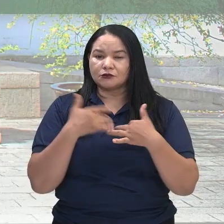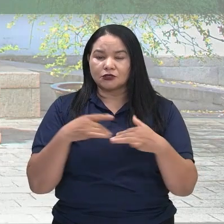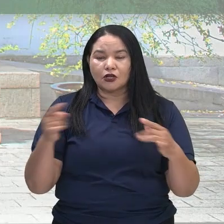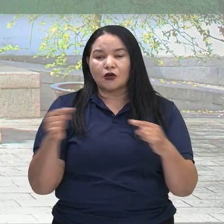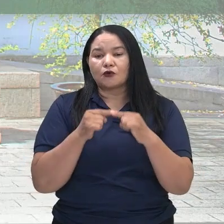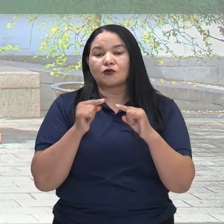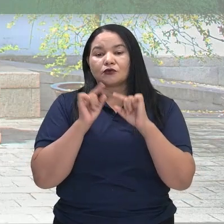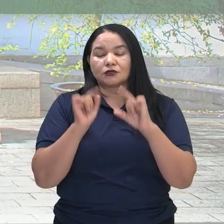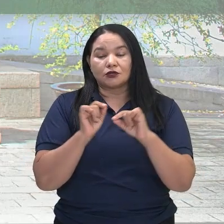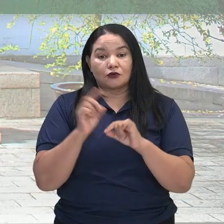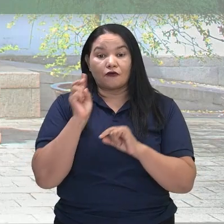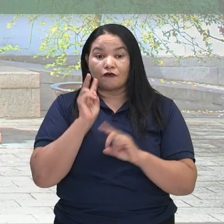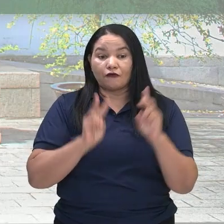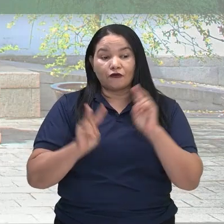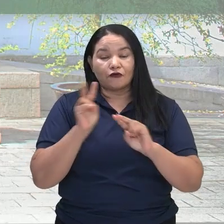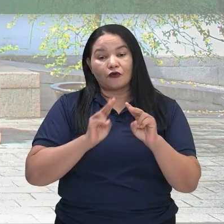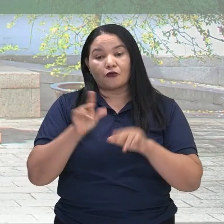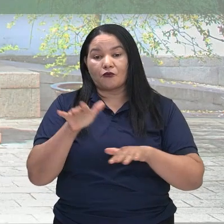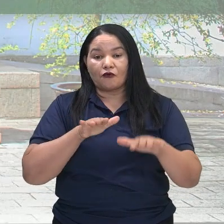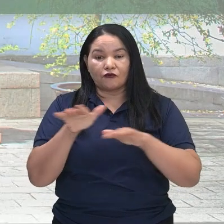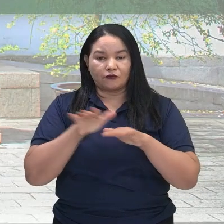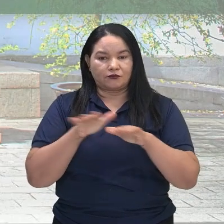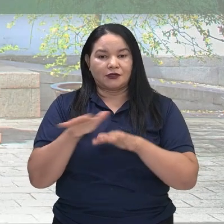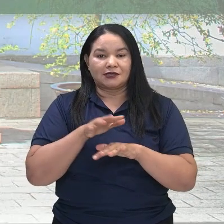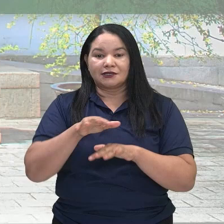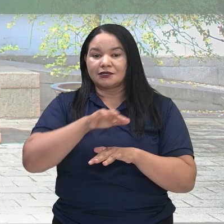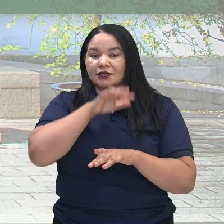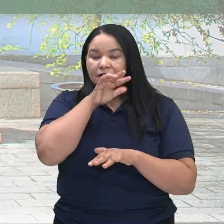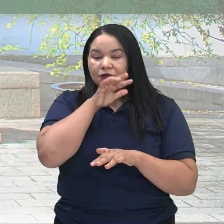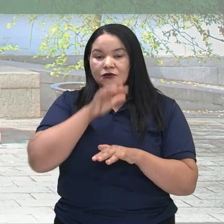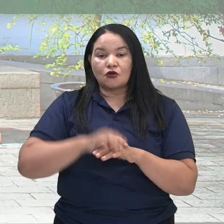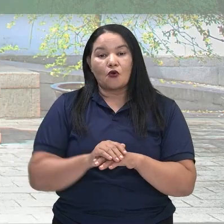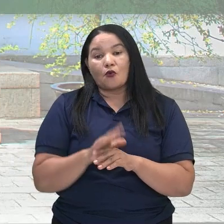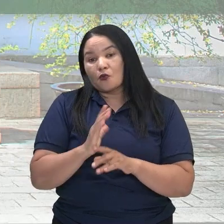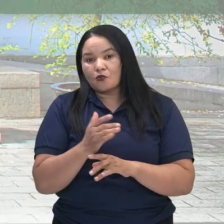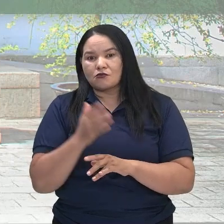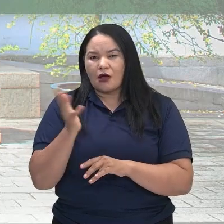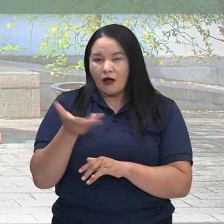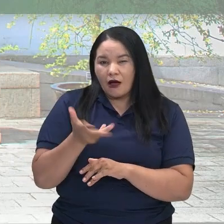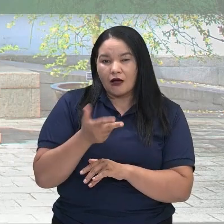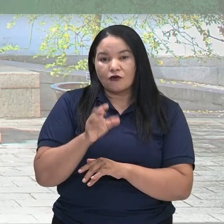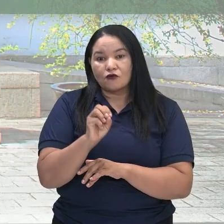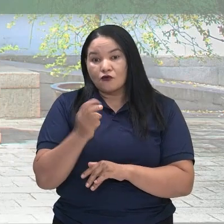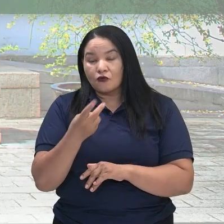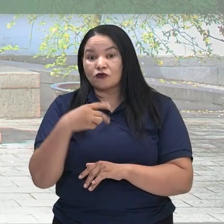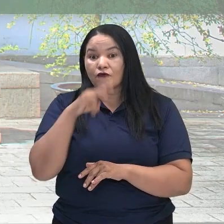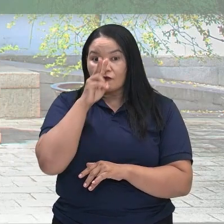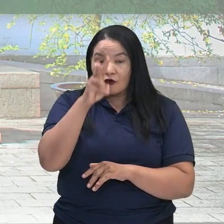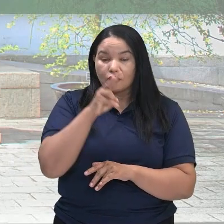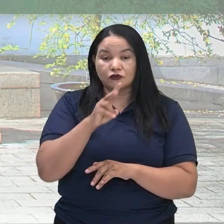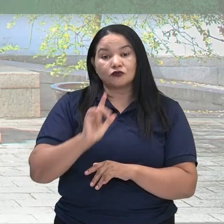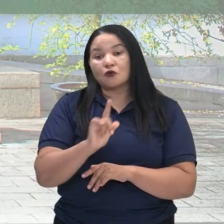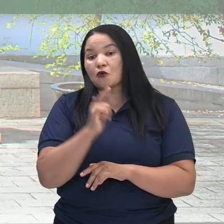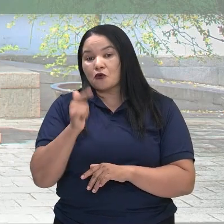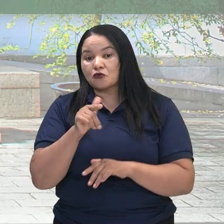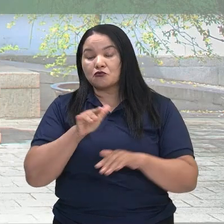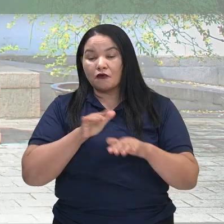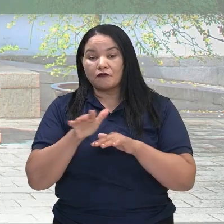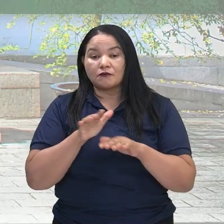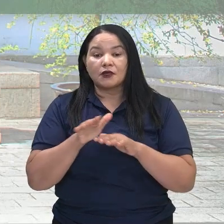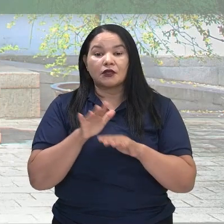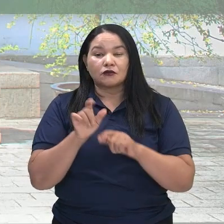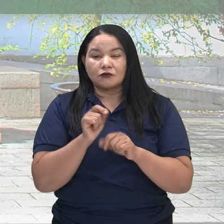consegue observar nos movimentos dos animais. Um movimento mais rápido, um movimento mais forte, um movimento preciso,